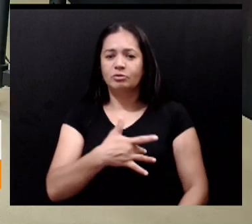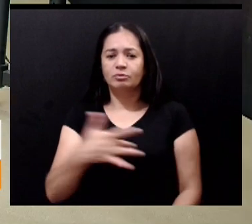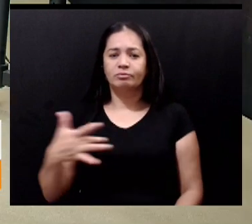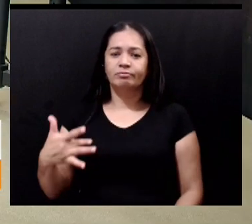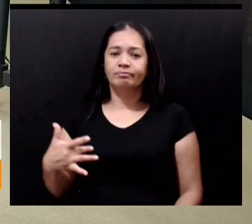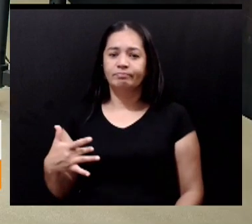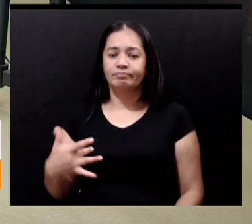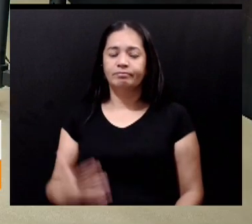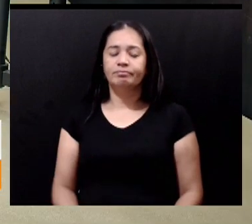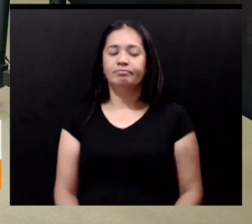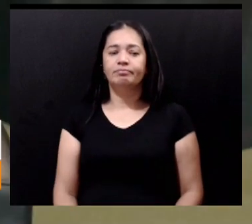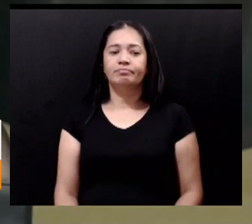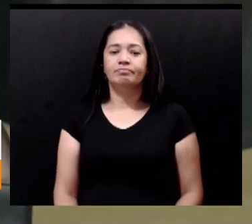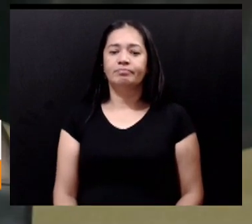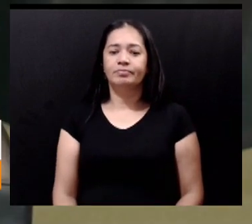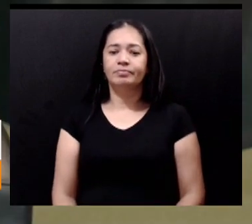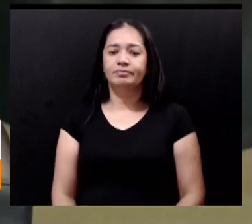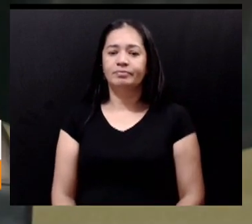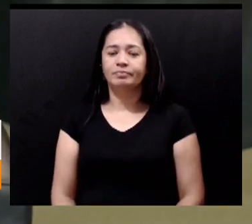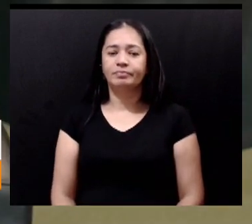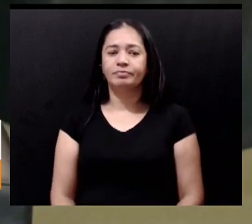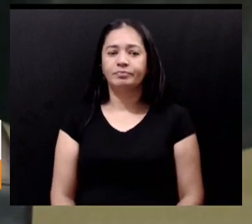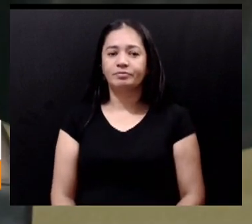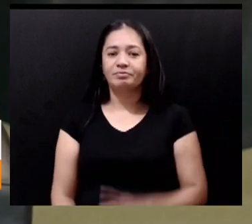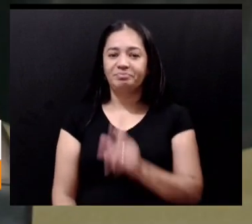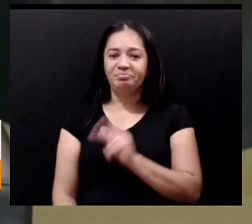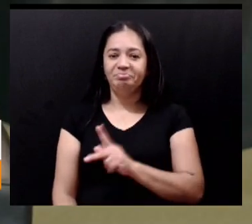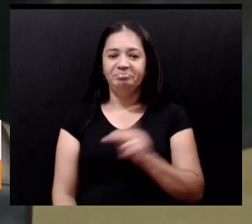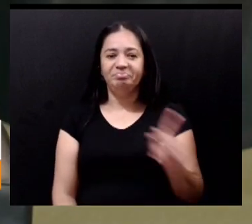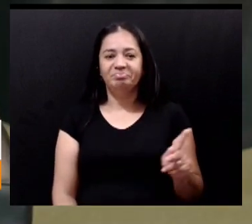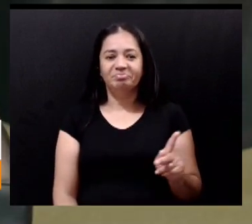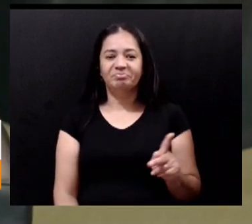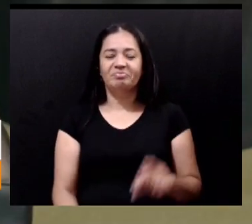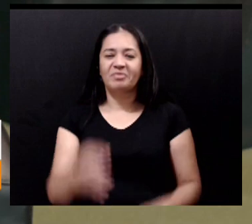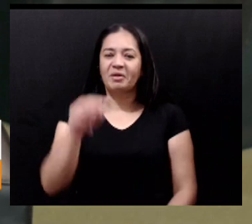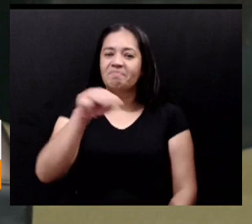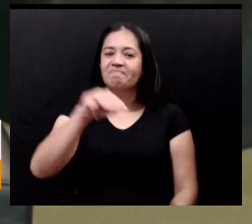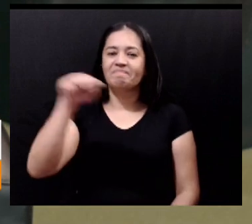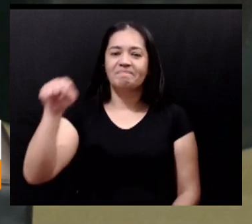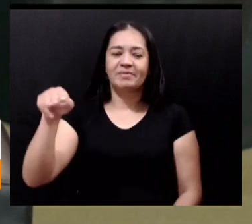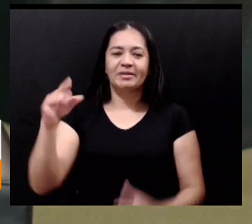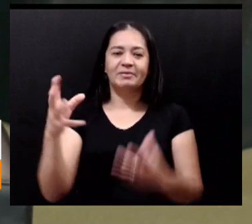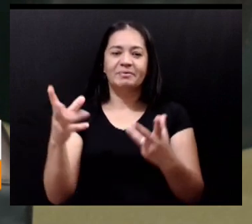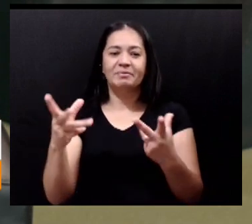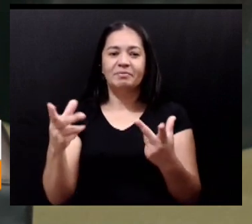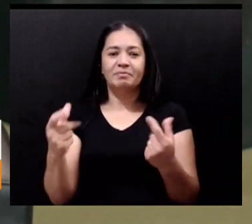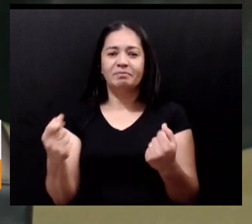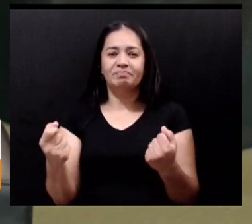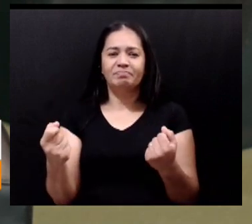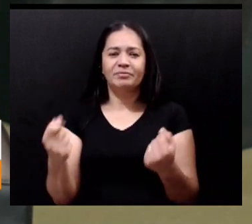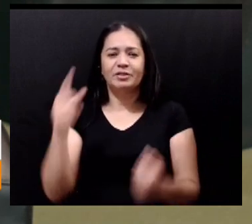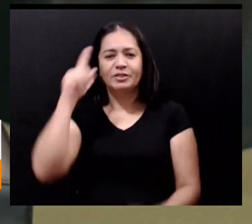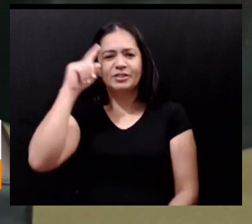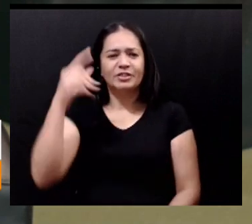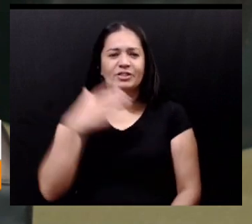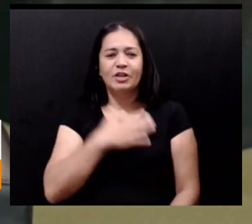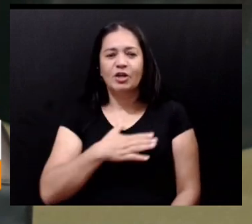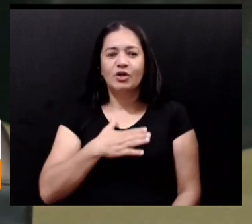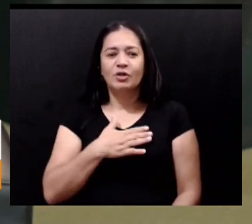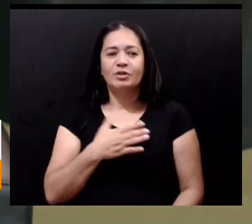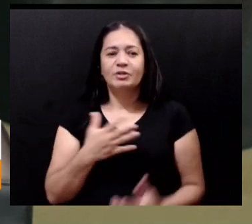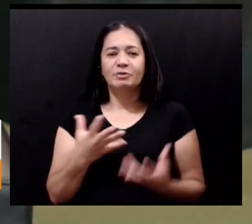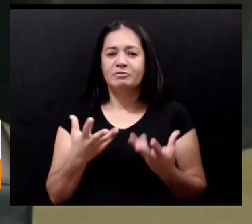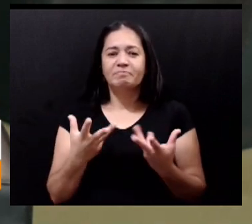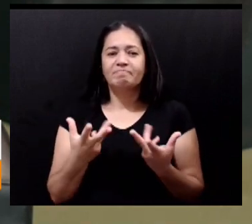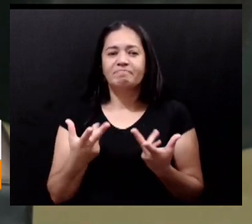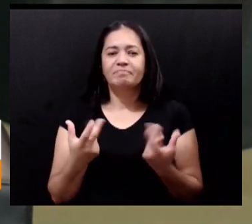Muito bem. Professora, mestre, né? Que maravilhoso, que dia gostoso, que manhã importante